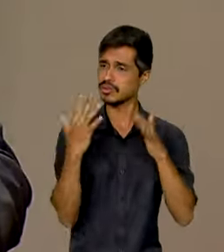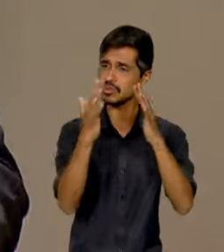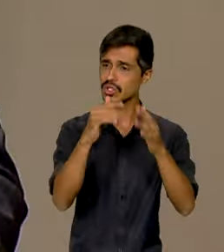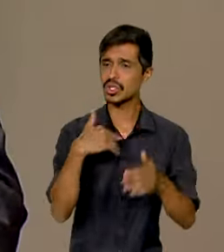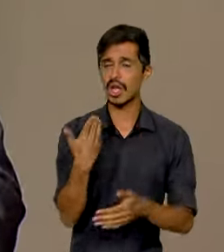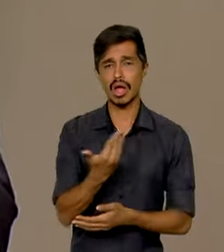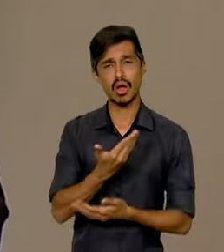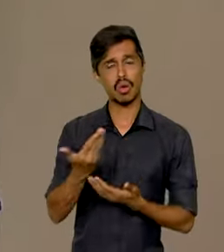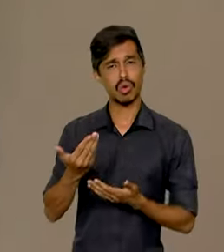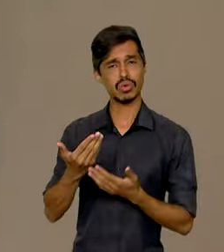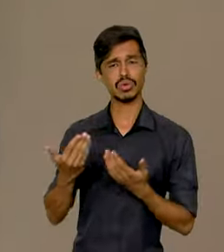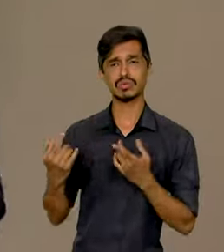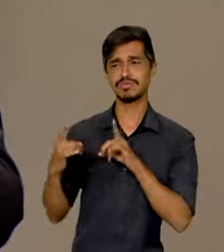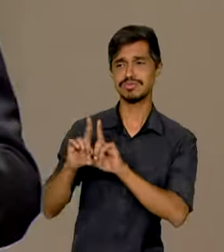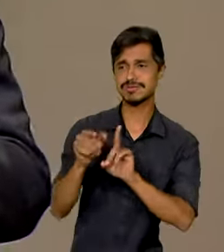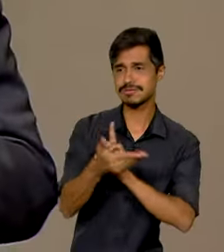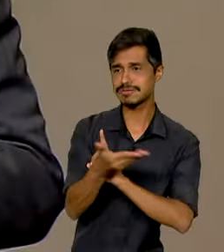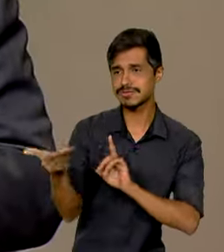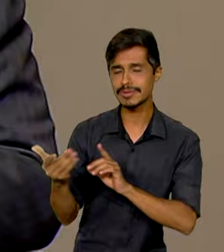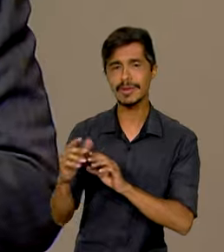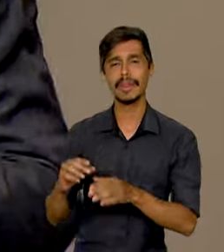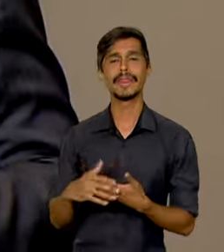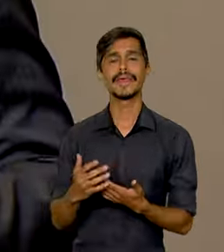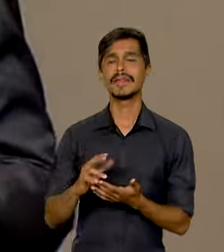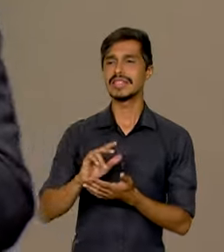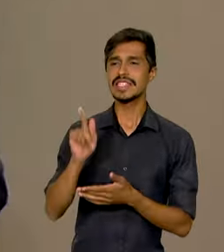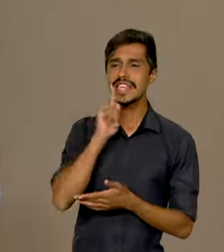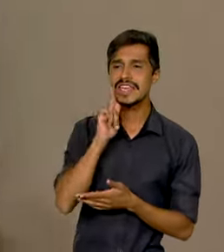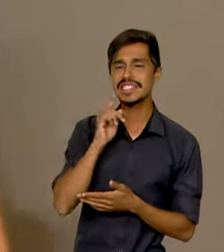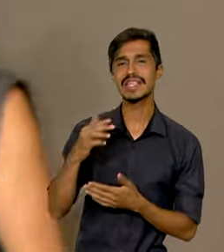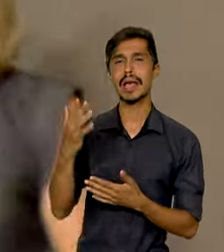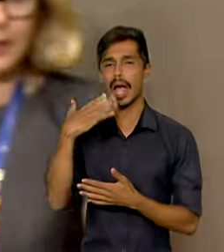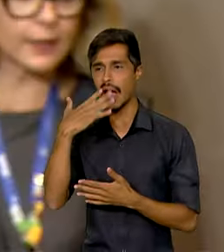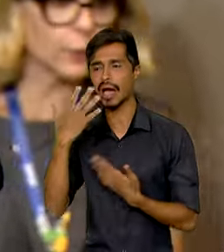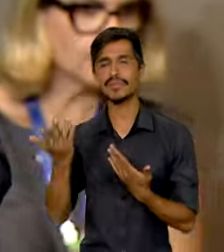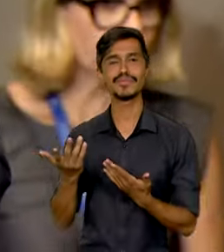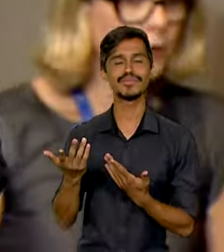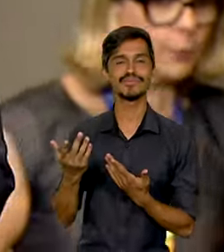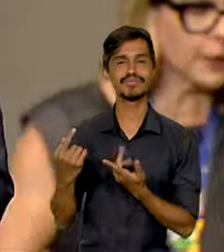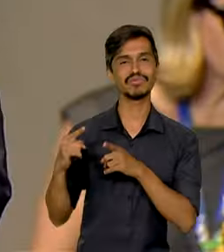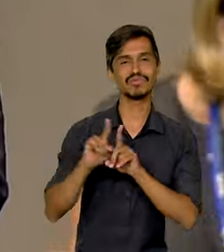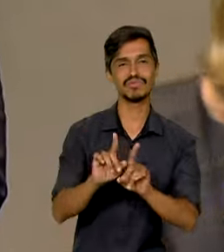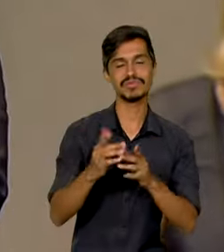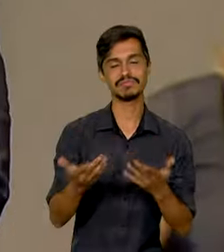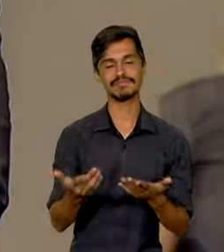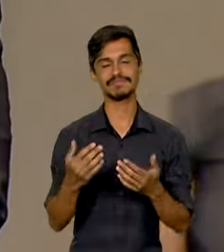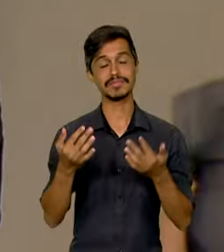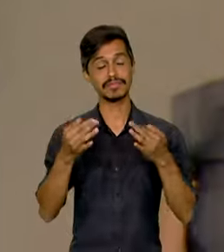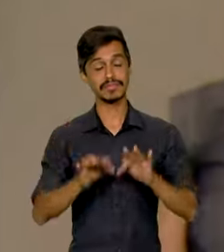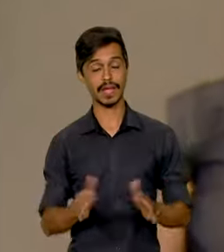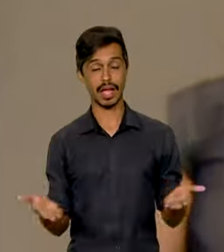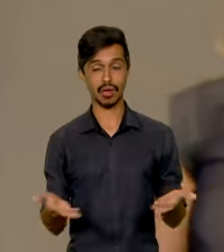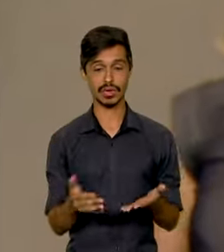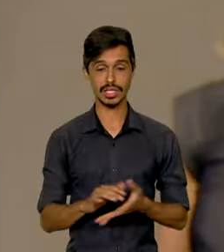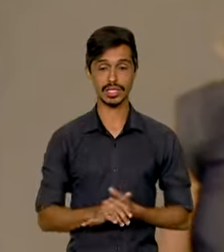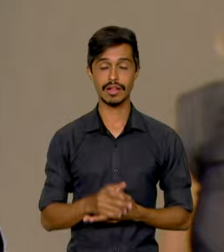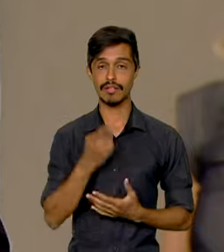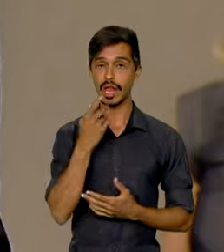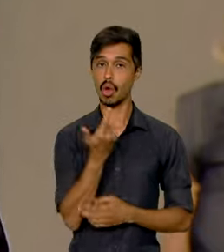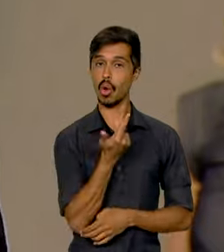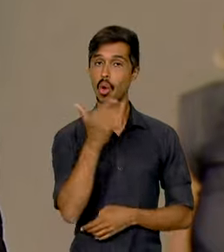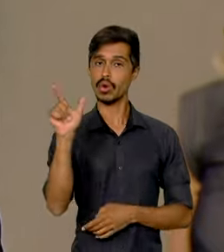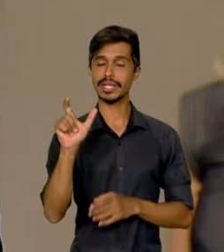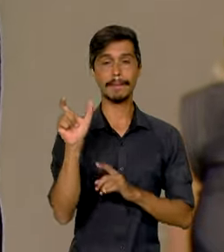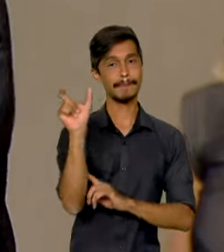governo, Nízia e Paulo, que lideram isto, lideram essa campanha. Finalmente, eu vou falar de outra palavra que